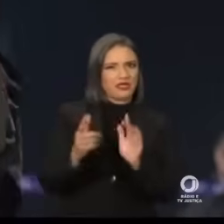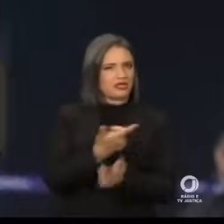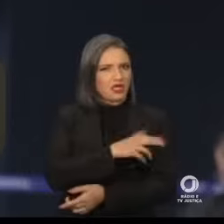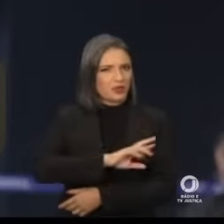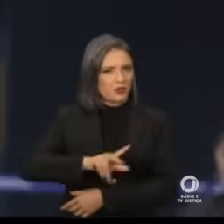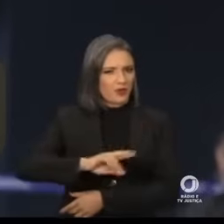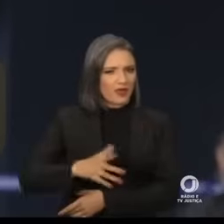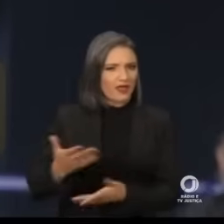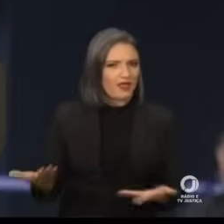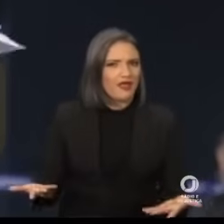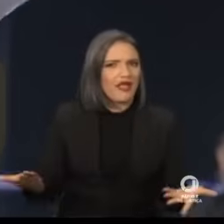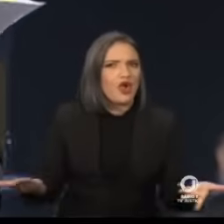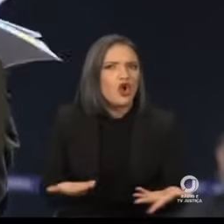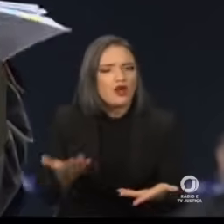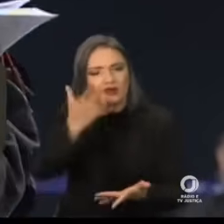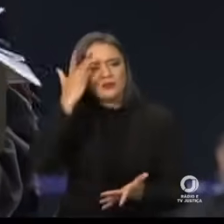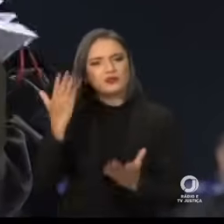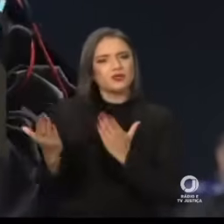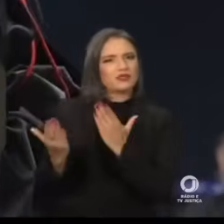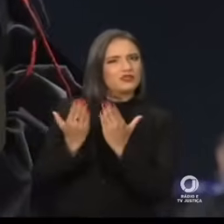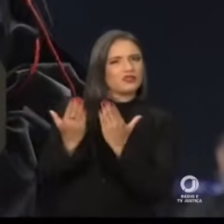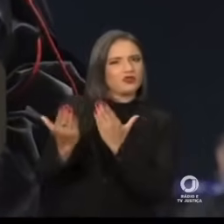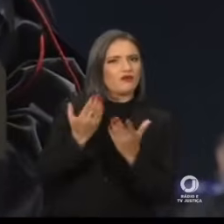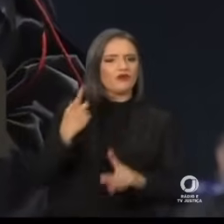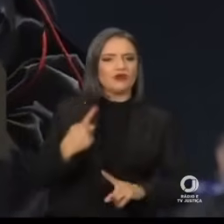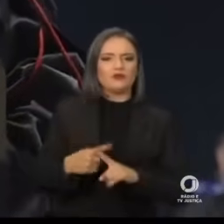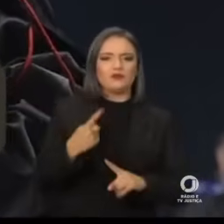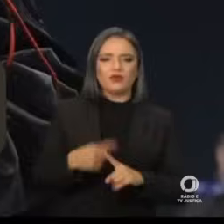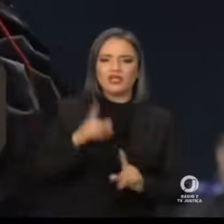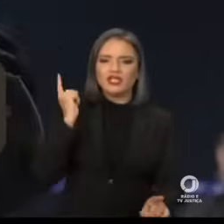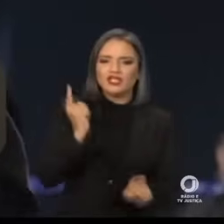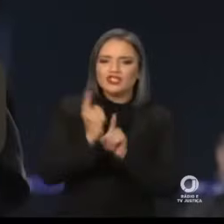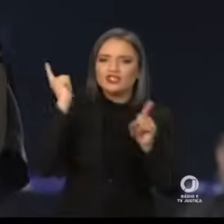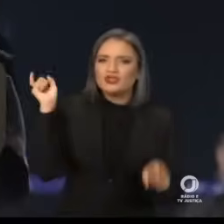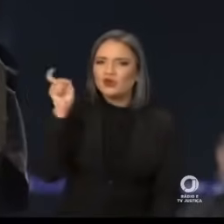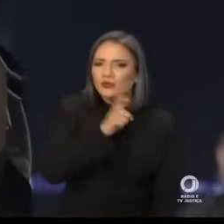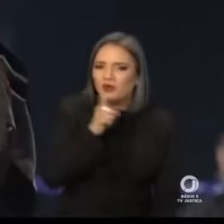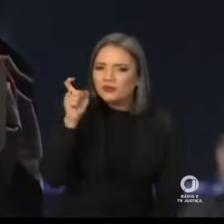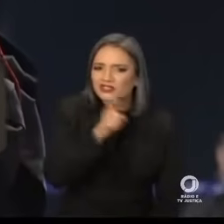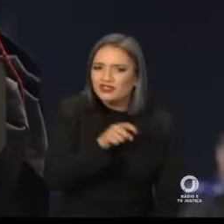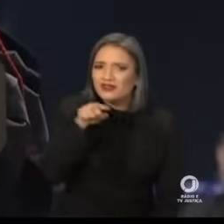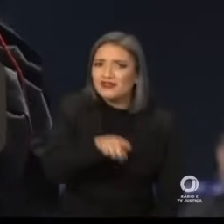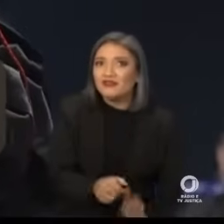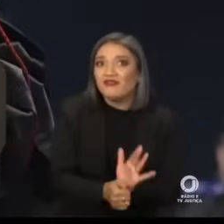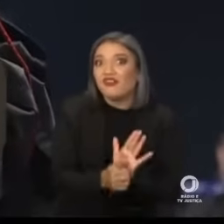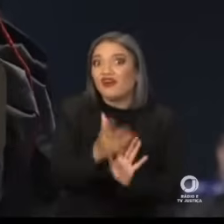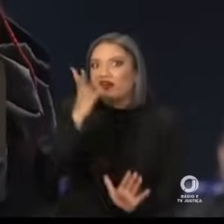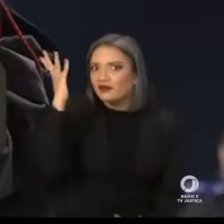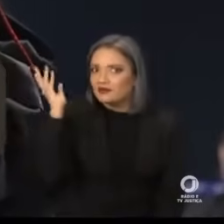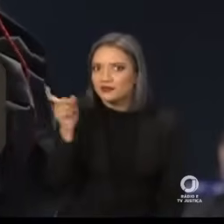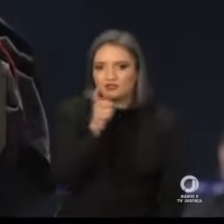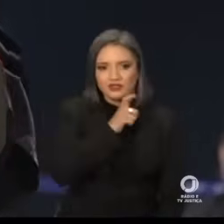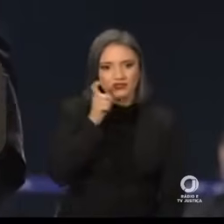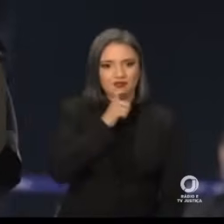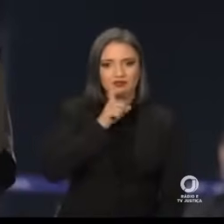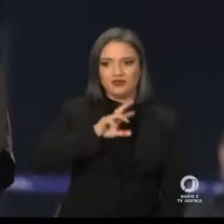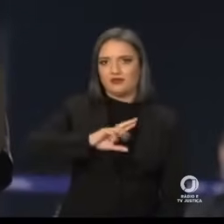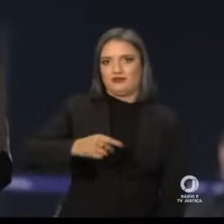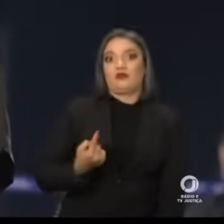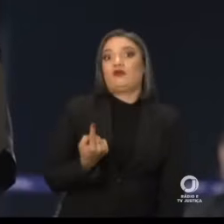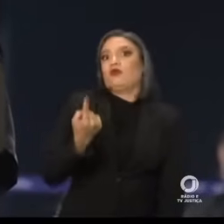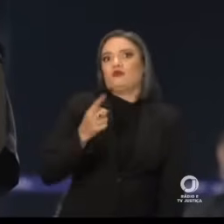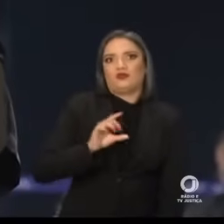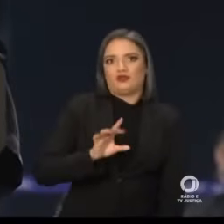que ele está desmoralizado porque pego na mentira pela enésima vez. Não é pela primeira vez, pela enésima